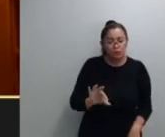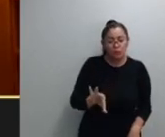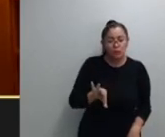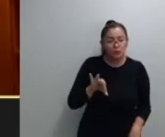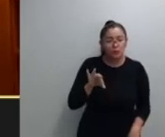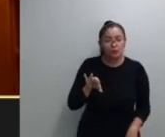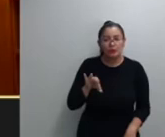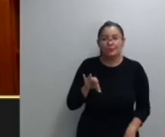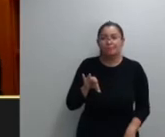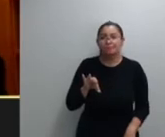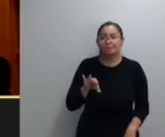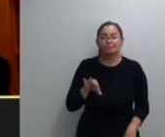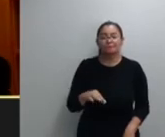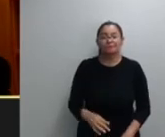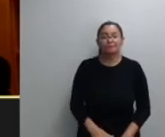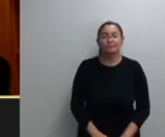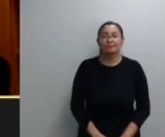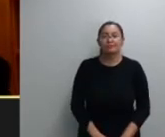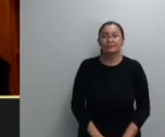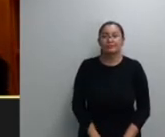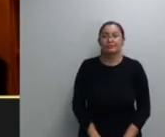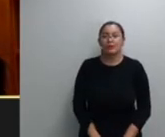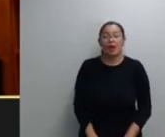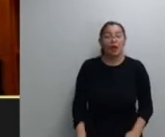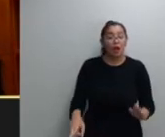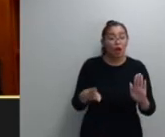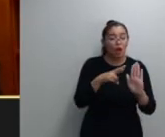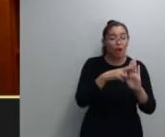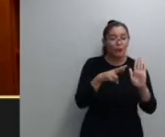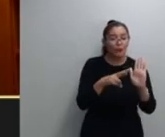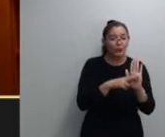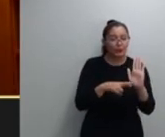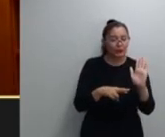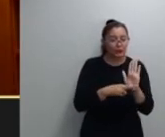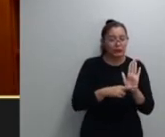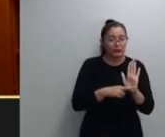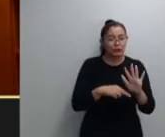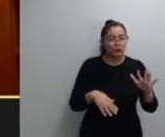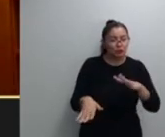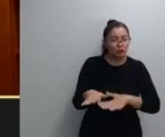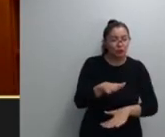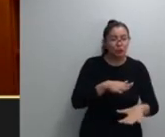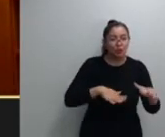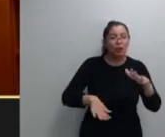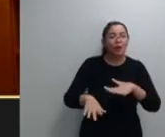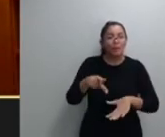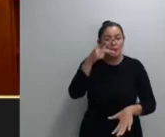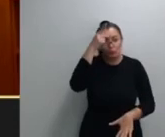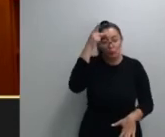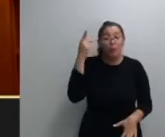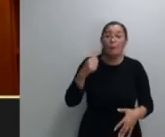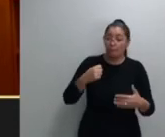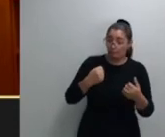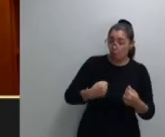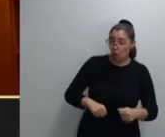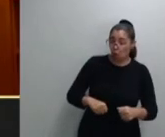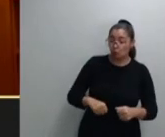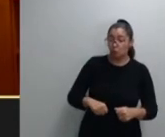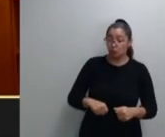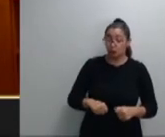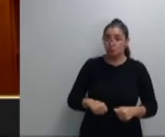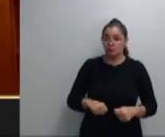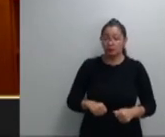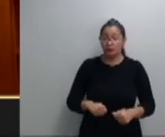opcionalmente, a regra geral de taxa de depreciação, o contribuinte pode descontar créditos na aquisição de máquinas e equipamentos